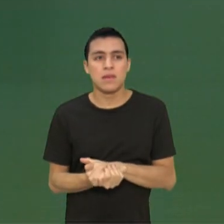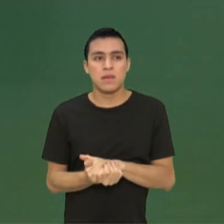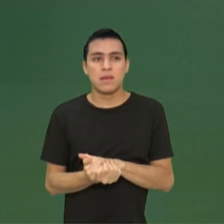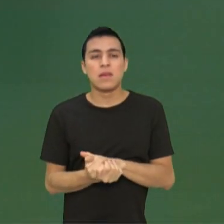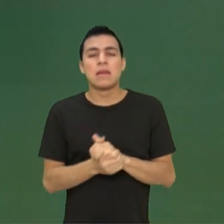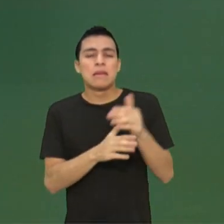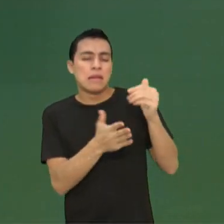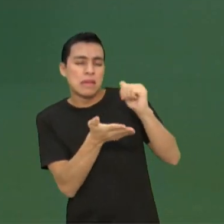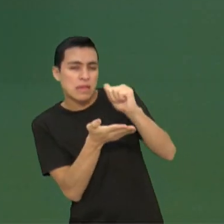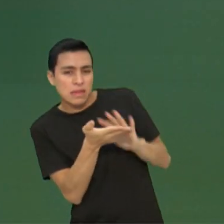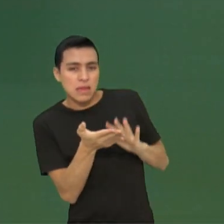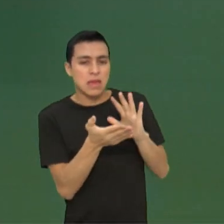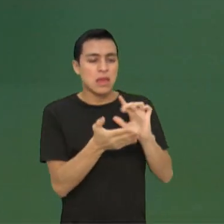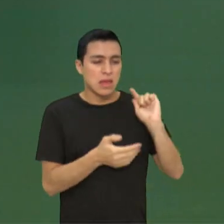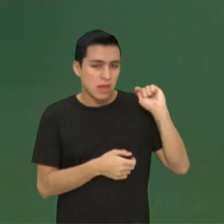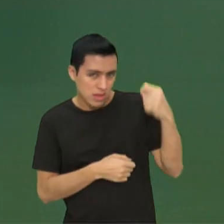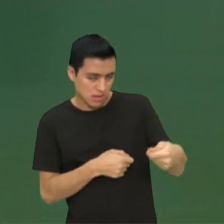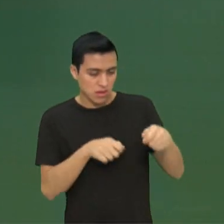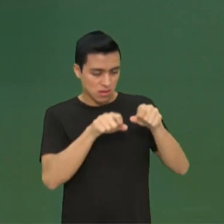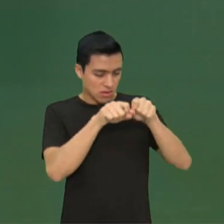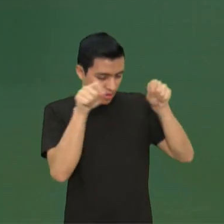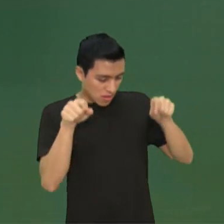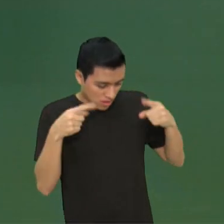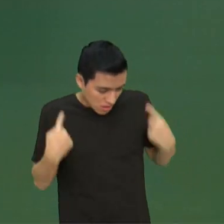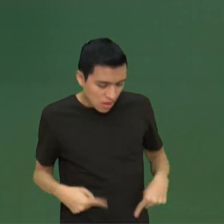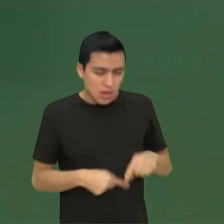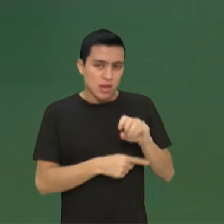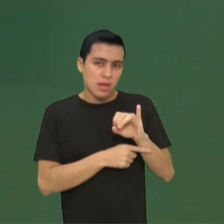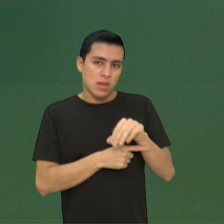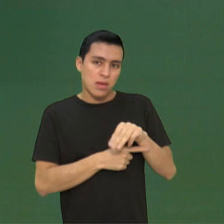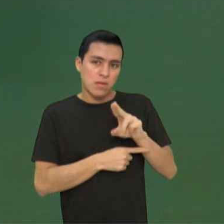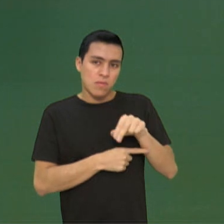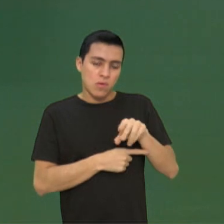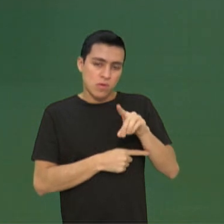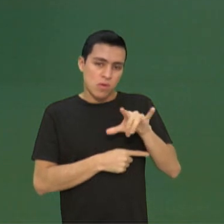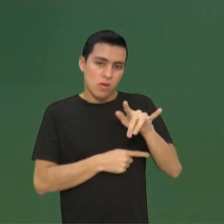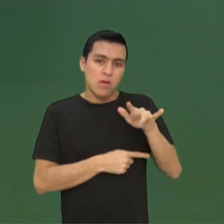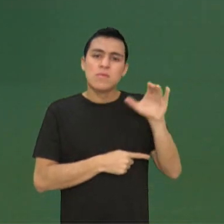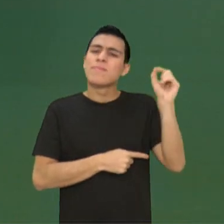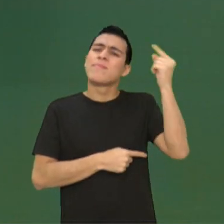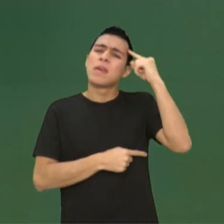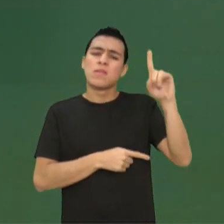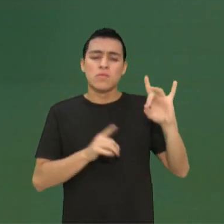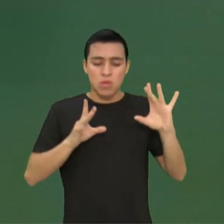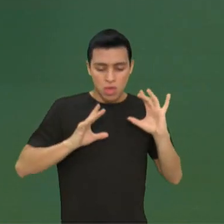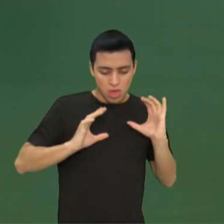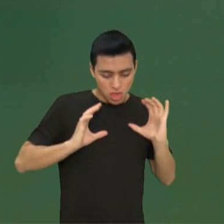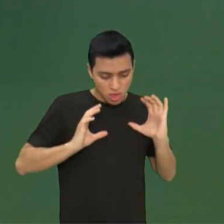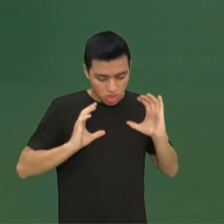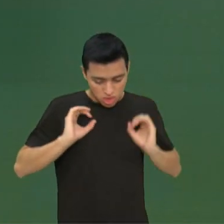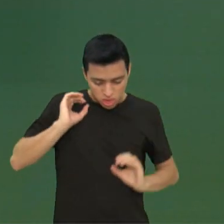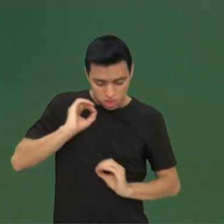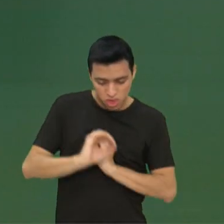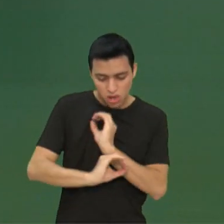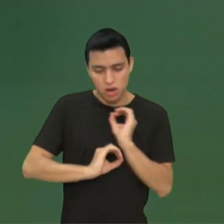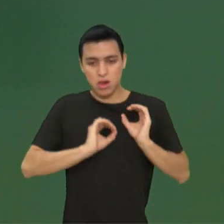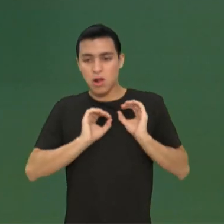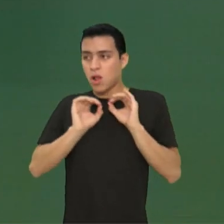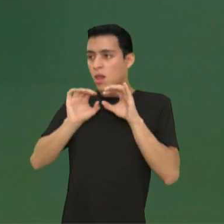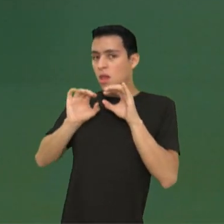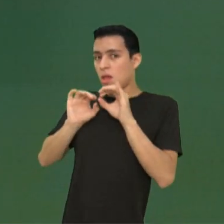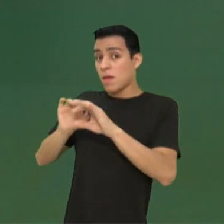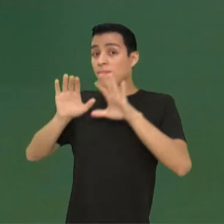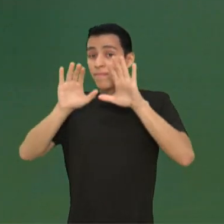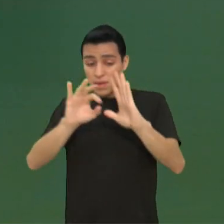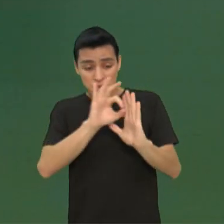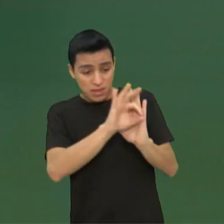Treinando. Ao falar sobre o sistema imunológico, muitas pessoas lembram-se apenas da defesa por meio da produção de anticorpos. Entretanto, algumas